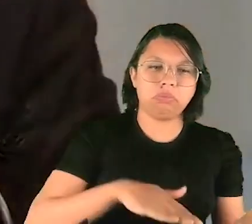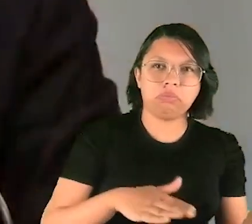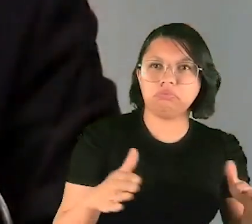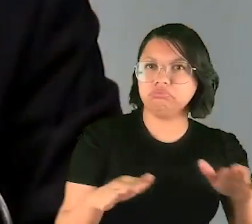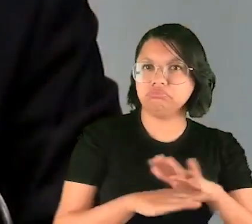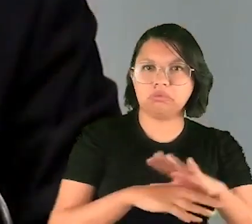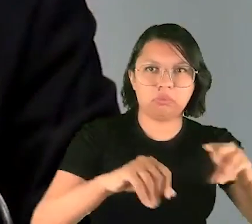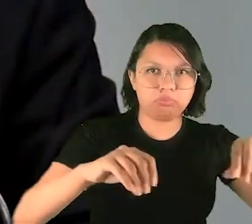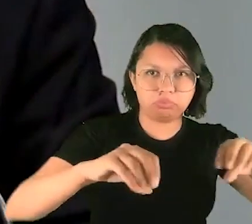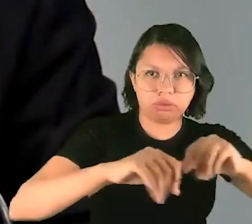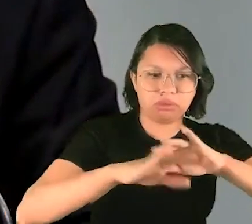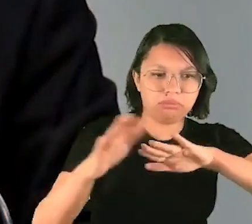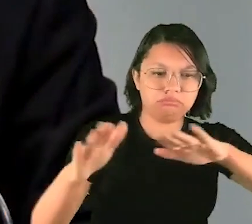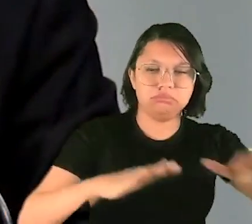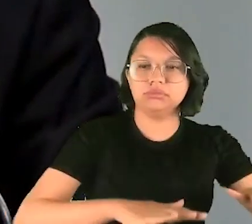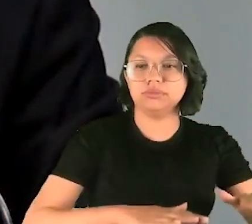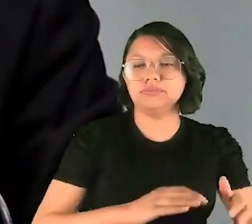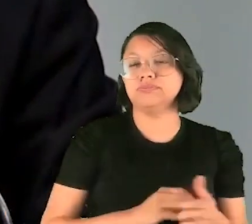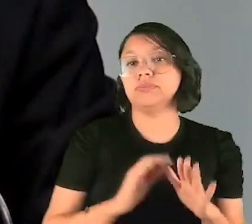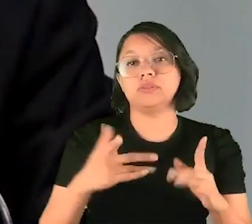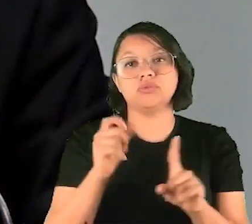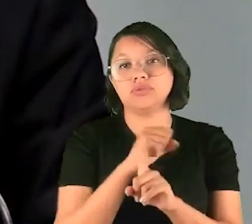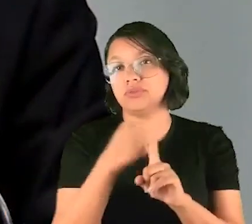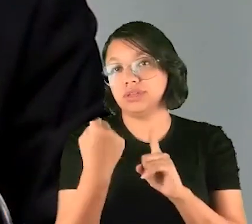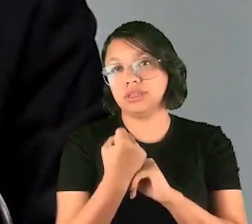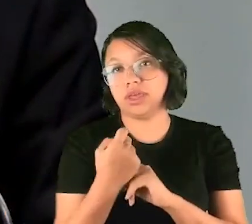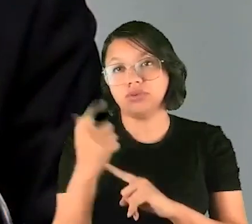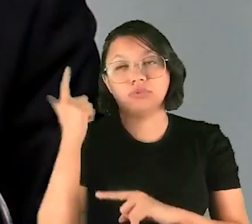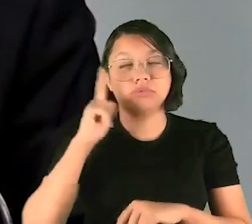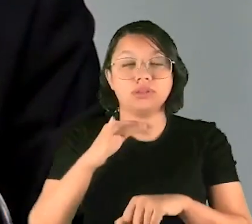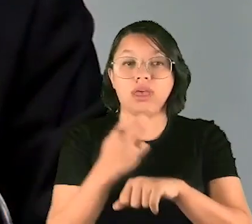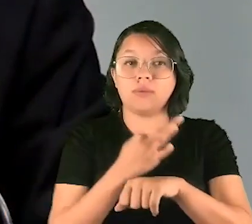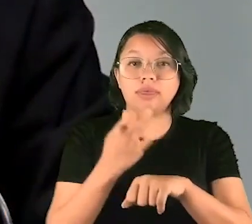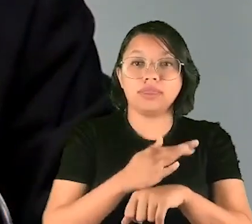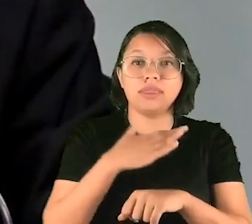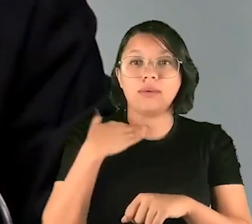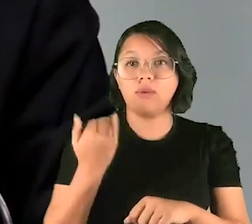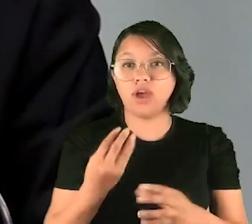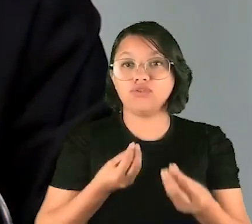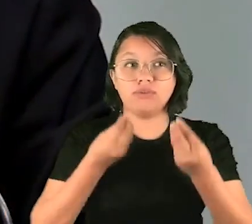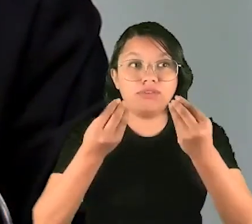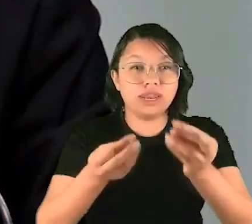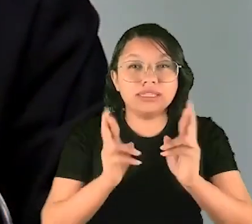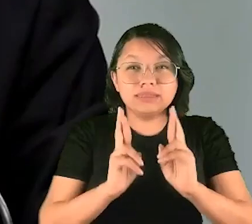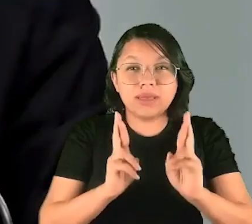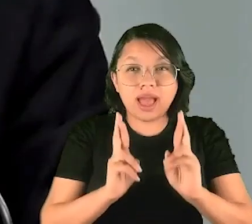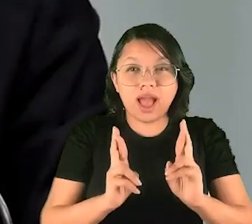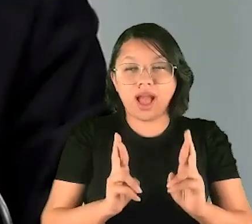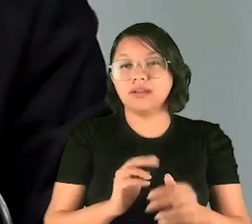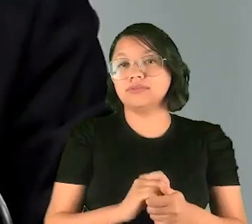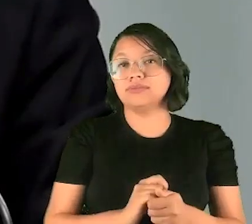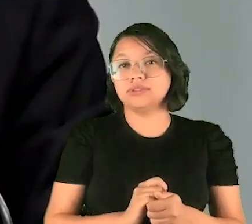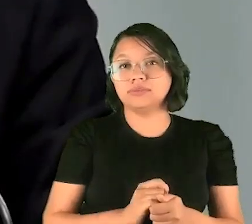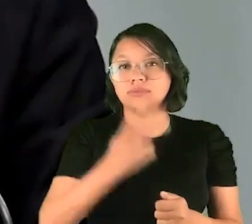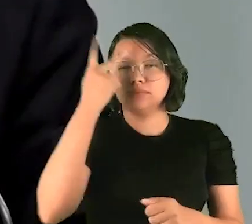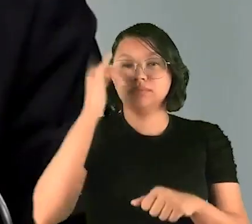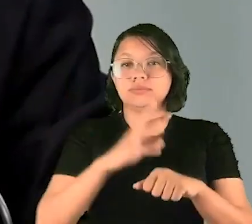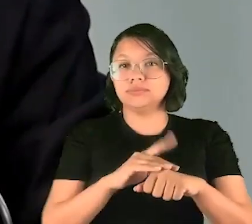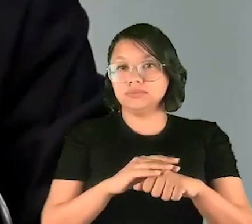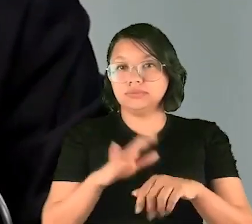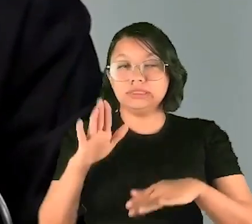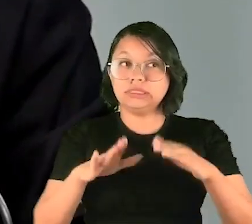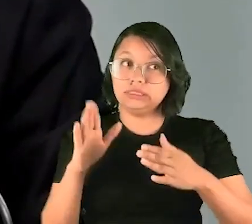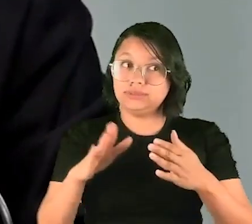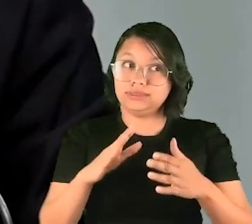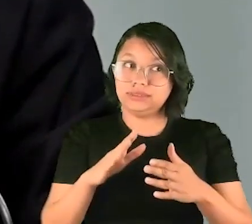é maldade, é uma dificuldade emocional. Então, o senhor tem totalmente razão. A sociedade lida mal. E nós oferecemos a expectativa, né? A gente